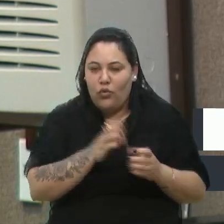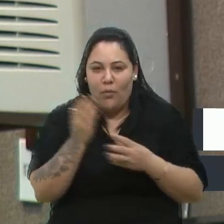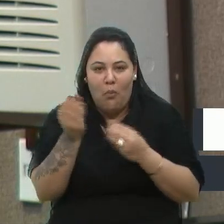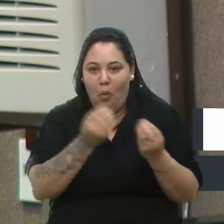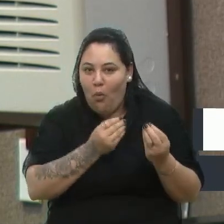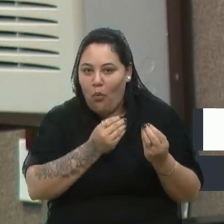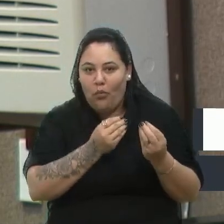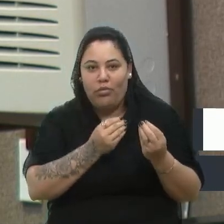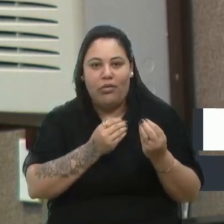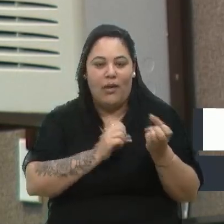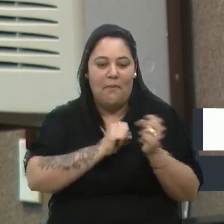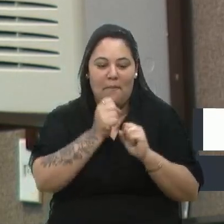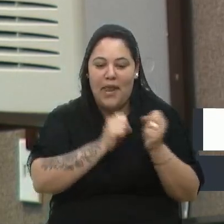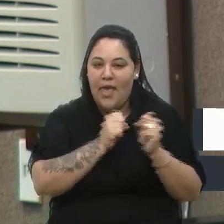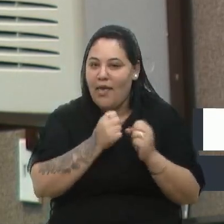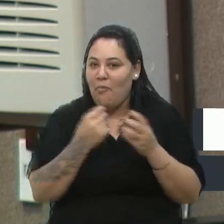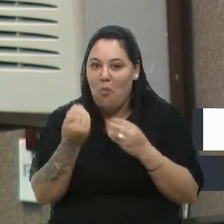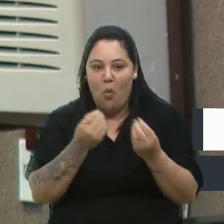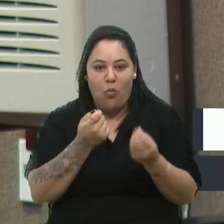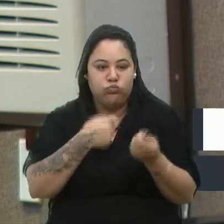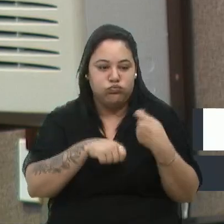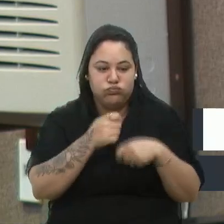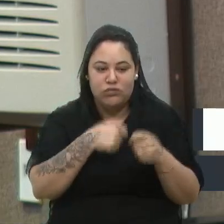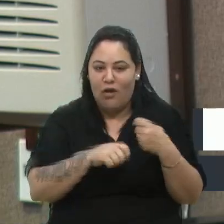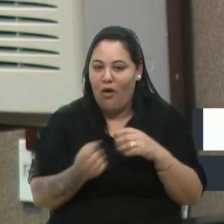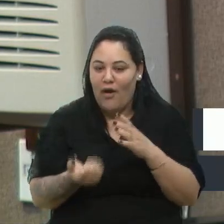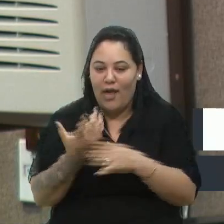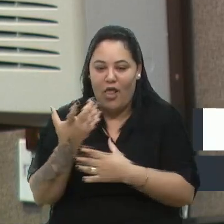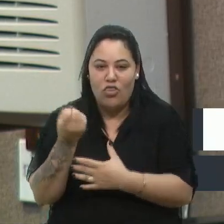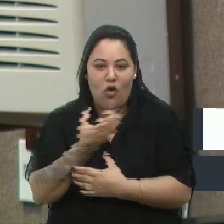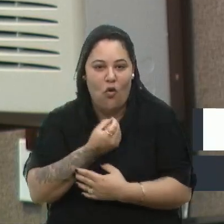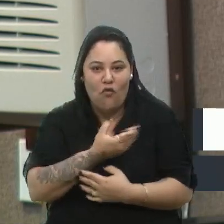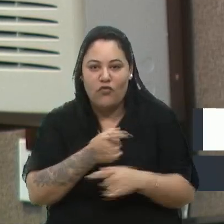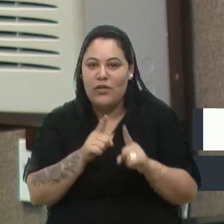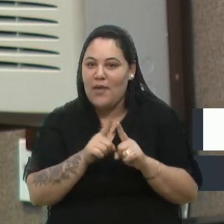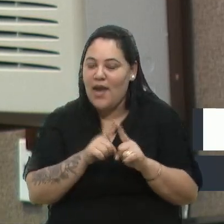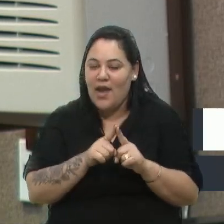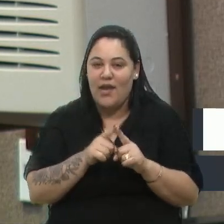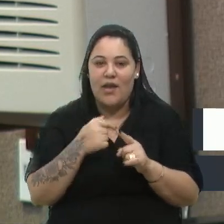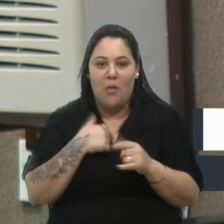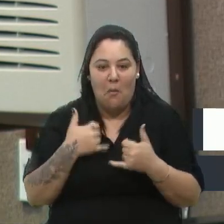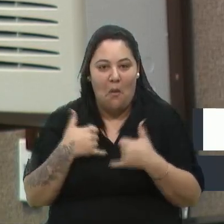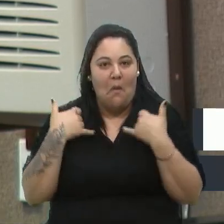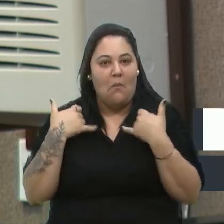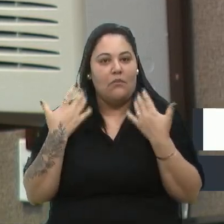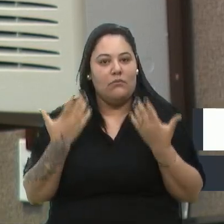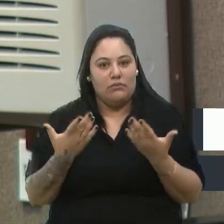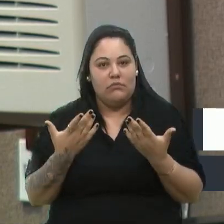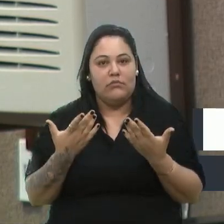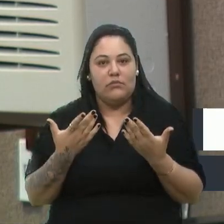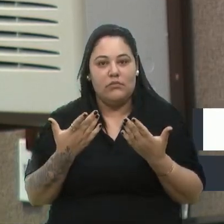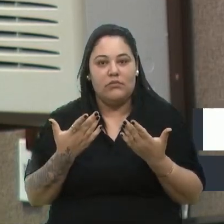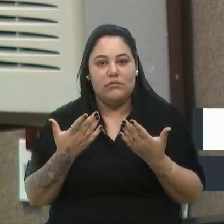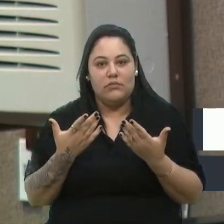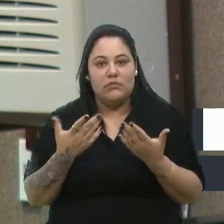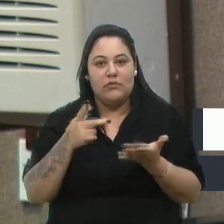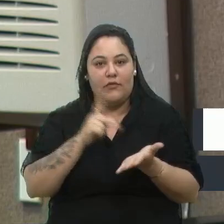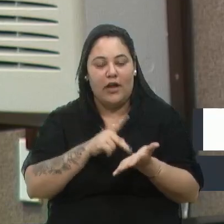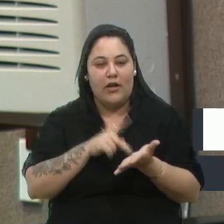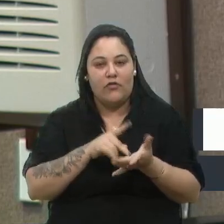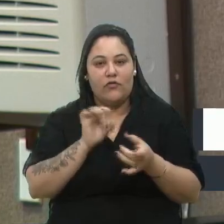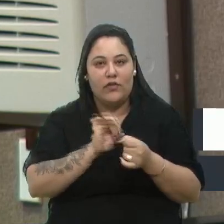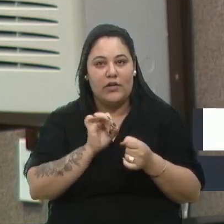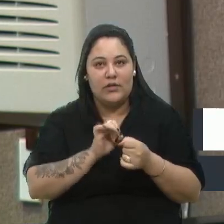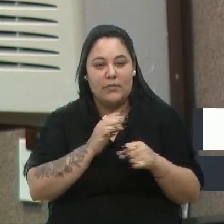empresas, né, muitos negócios sendo gerados, e nos orgulha muito, vamos dizer, fazer parte da cidade